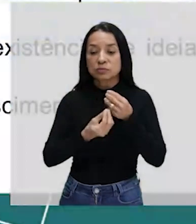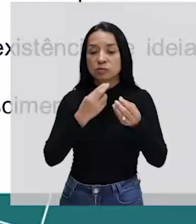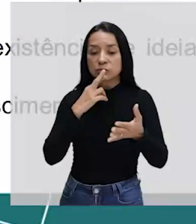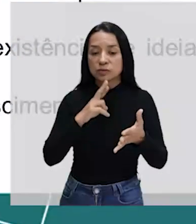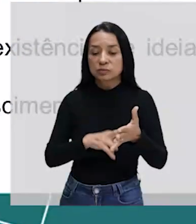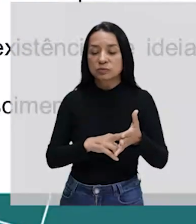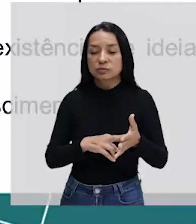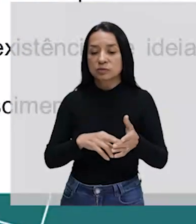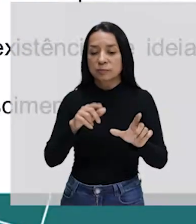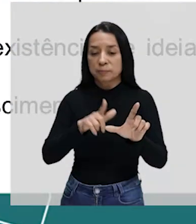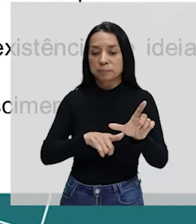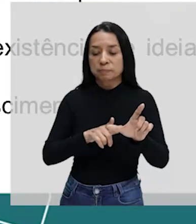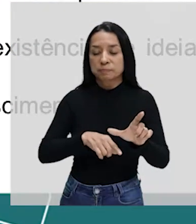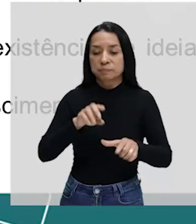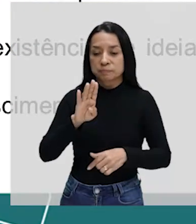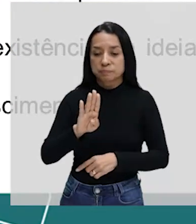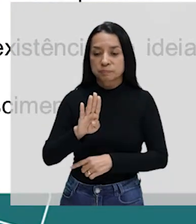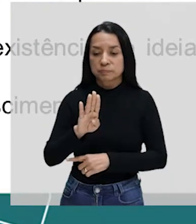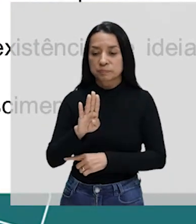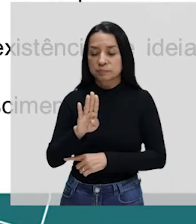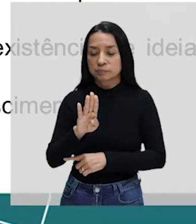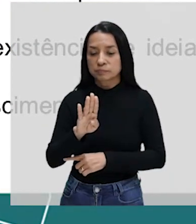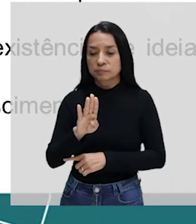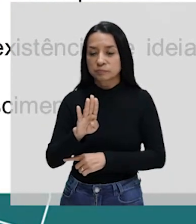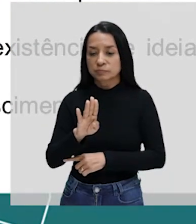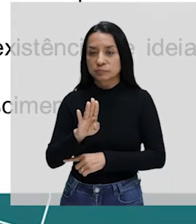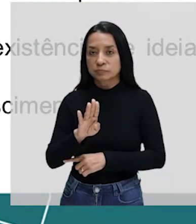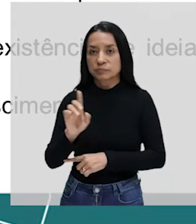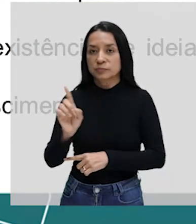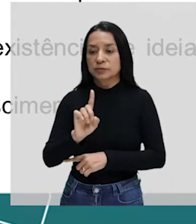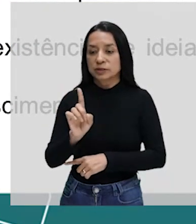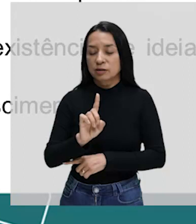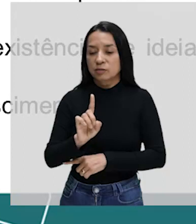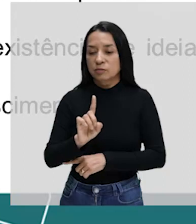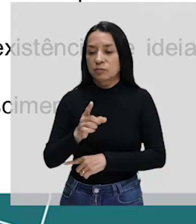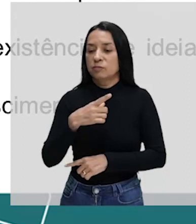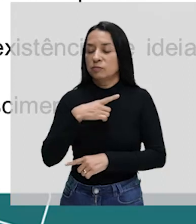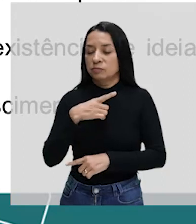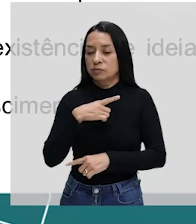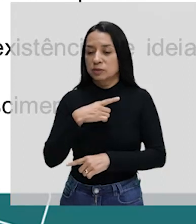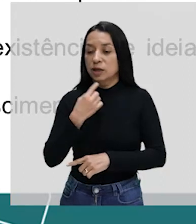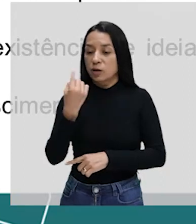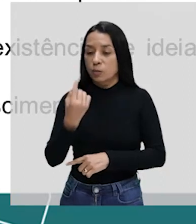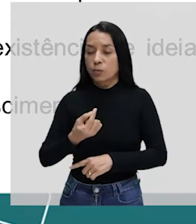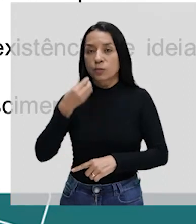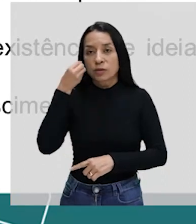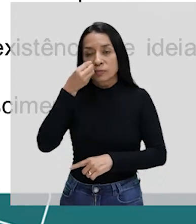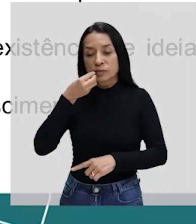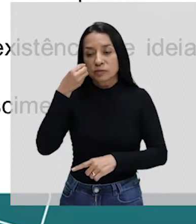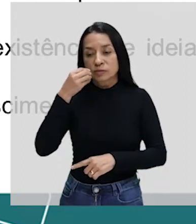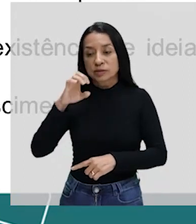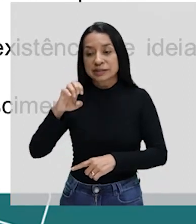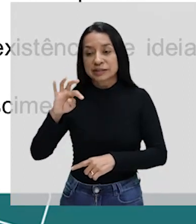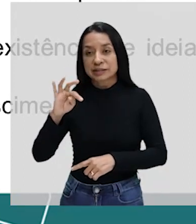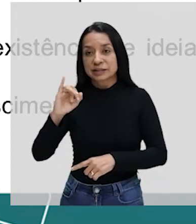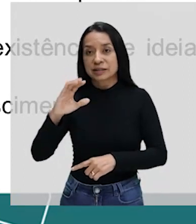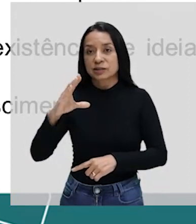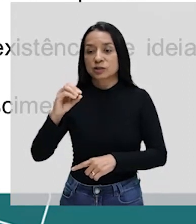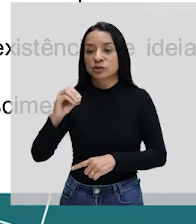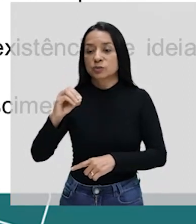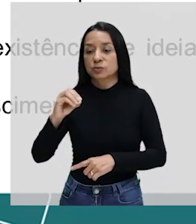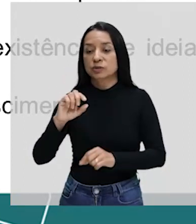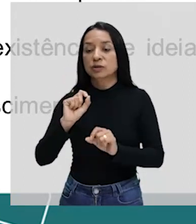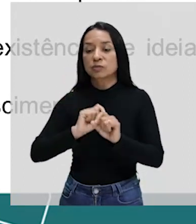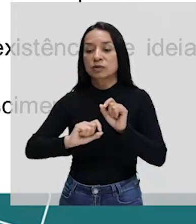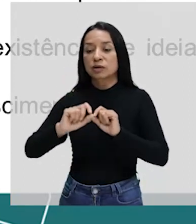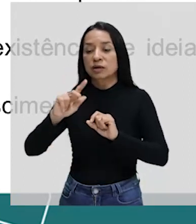de ceticismo, pois nega que o conhecimento possa ser obtido? Não. Existe um empirista cético que é Hume, por exemplo, mas não